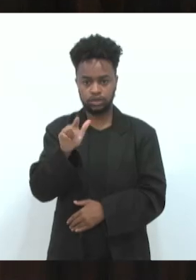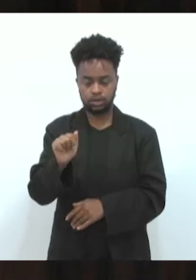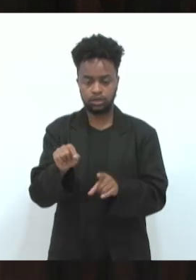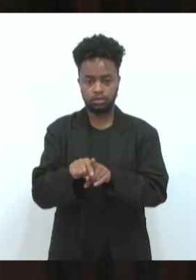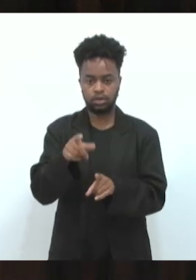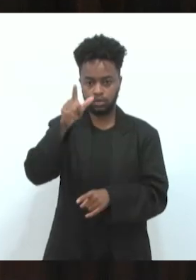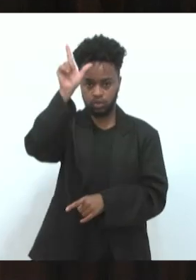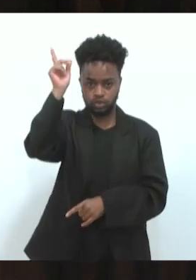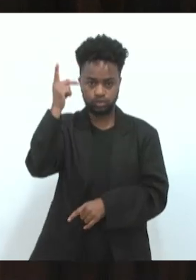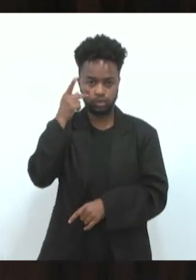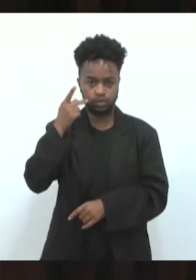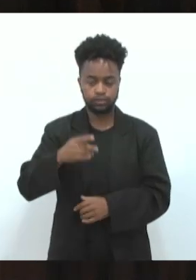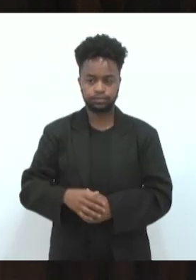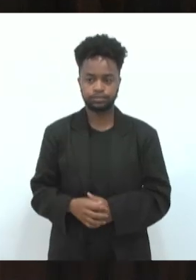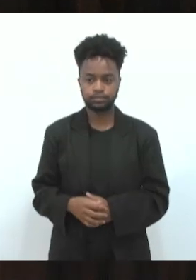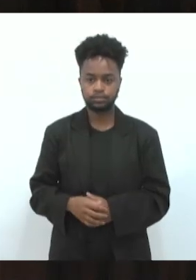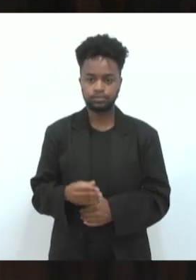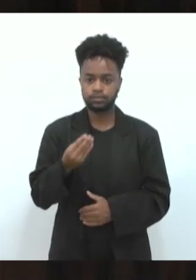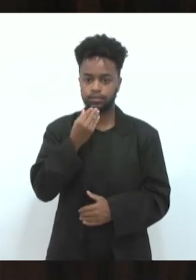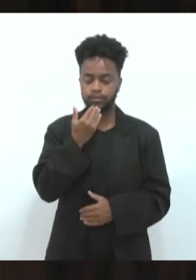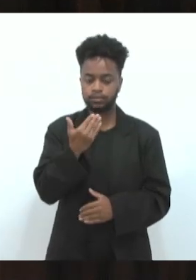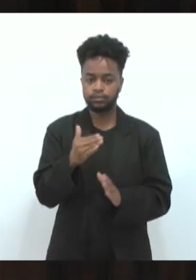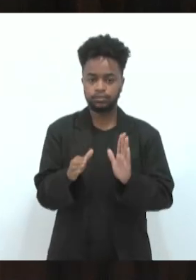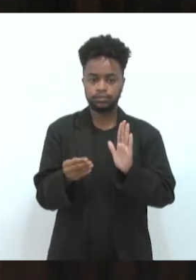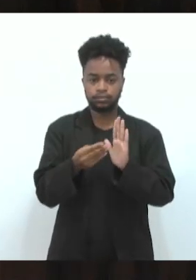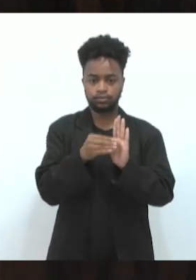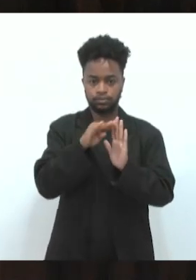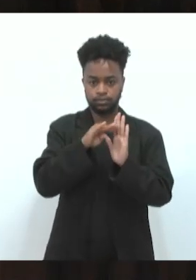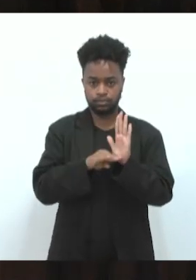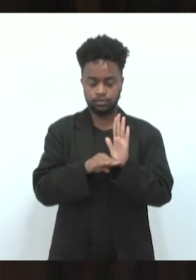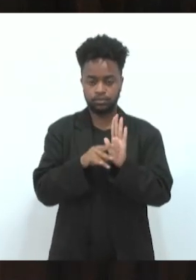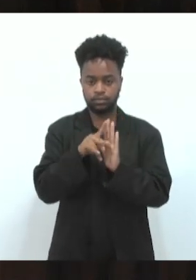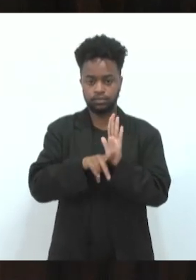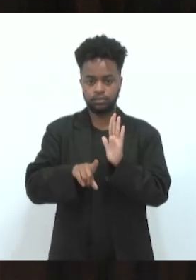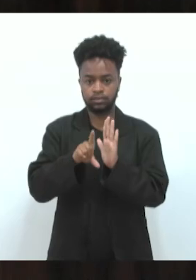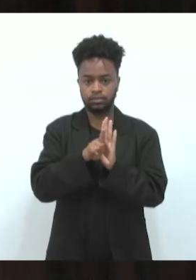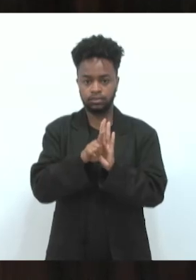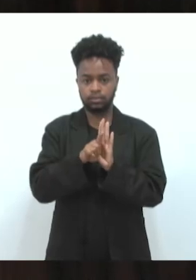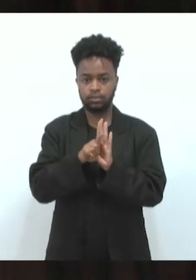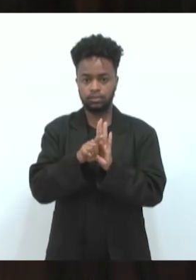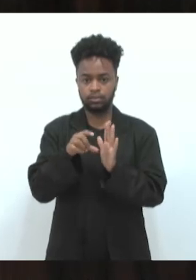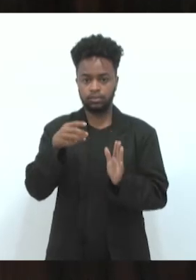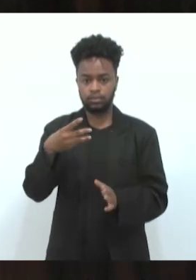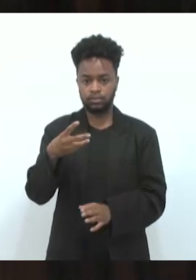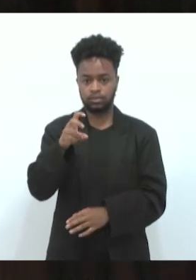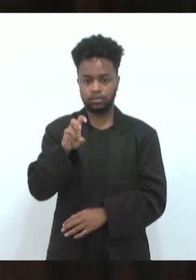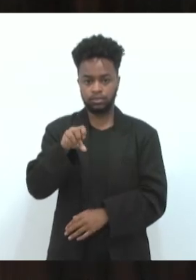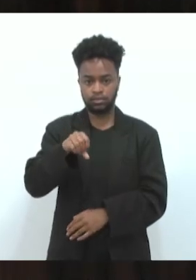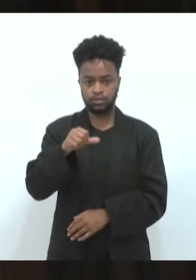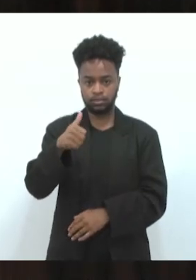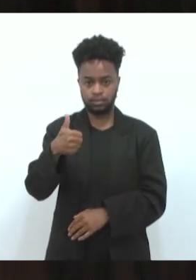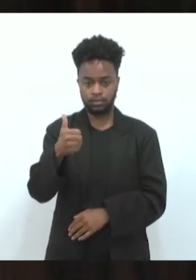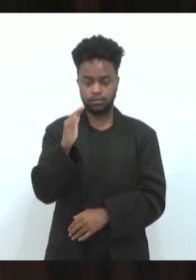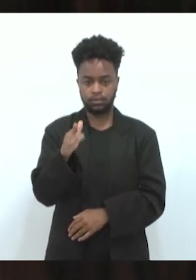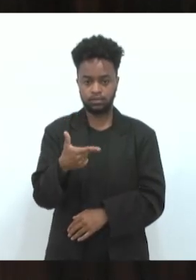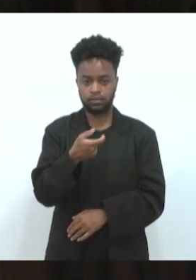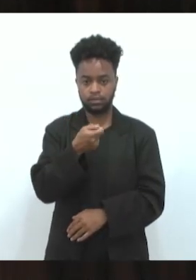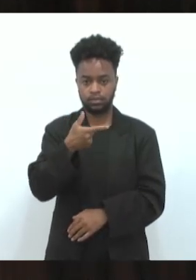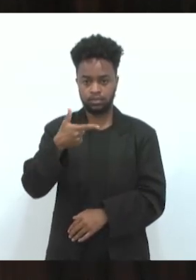Paulo. Requer a inclusão em pauta do projeto de lei número 3.591 de